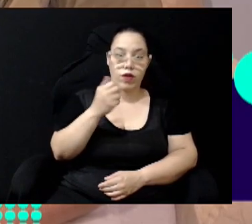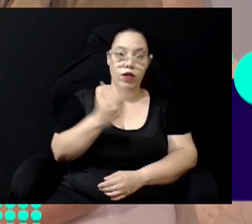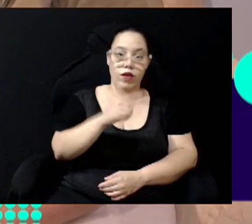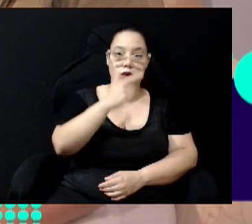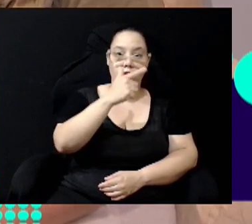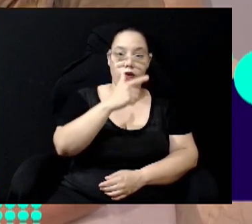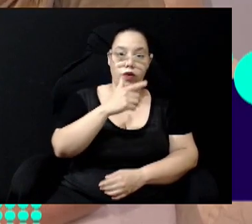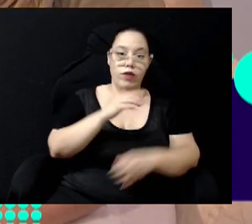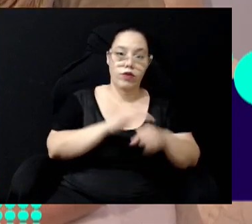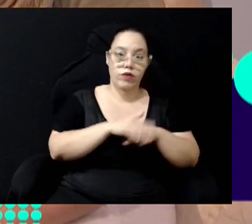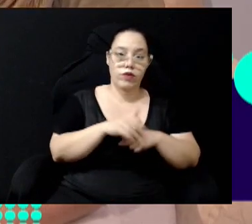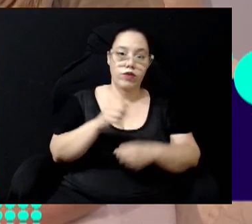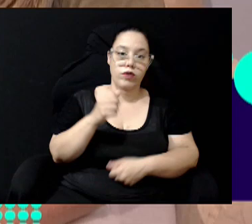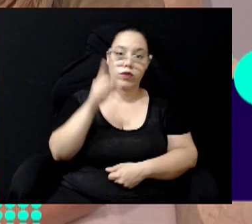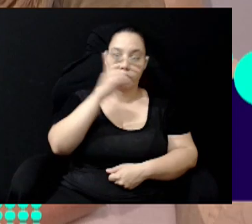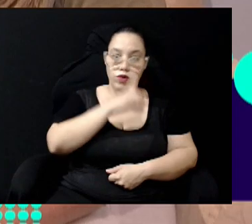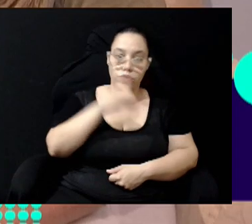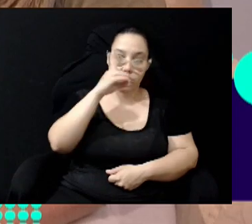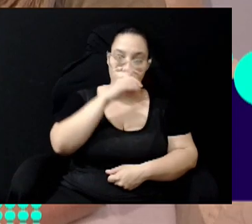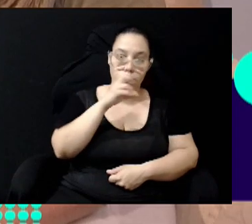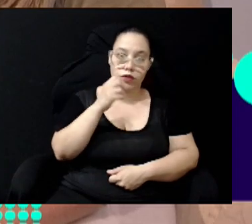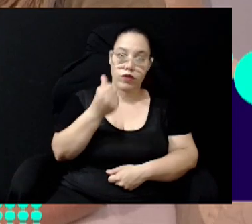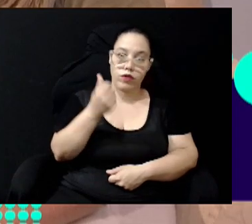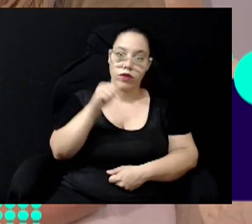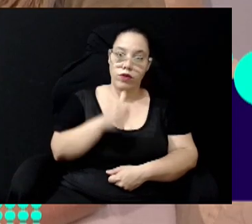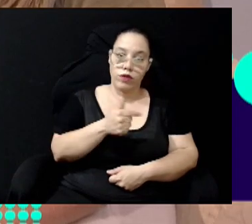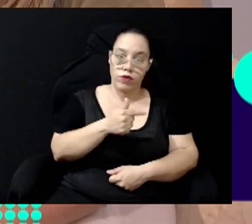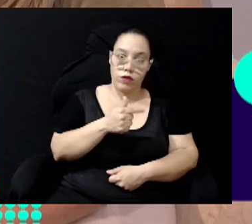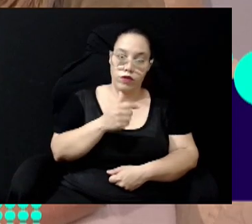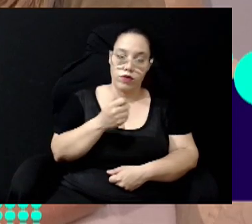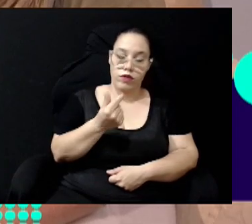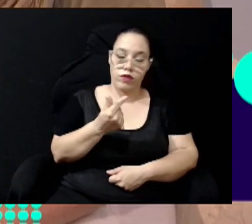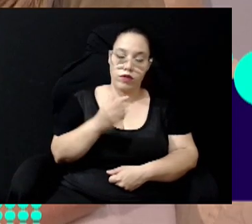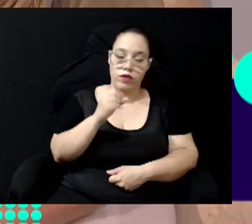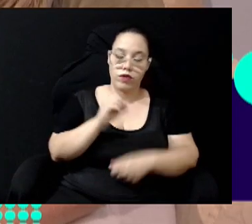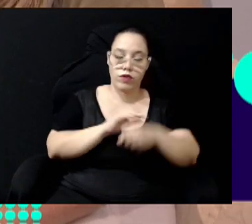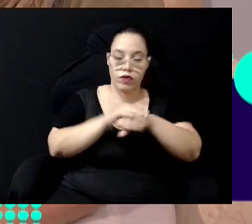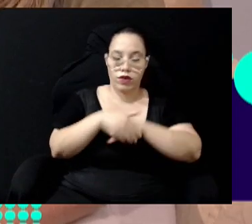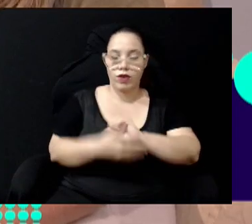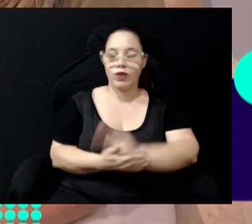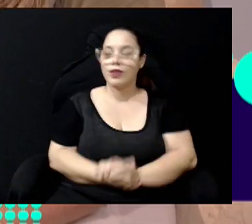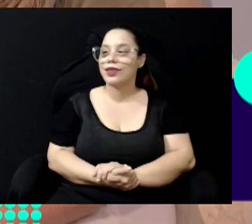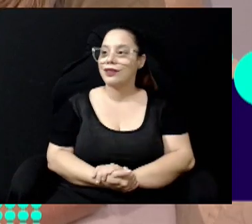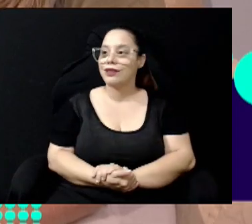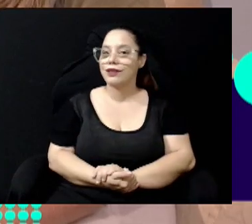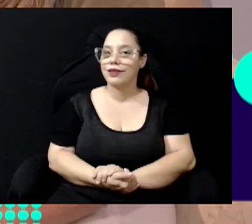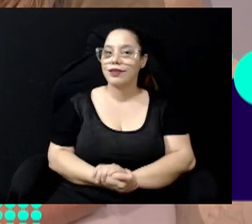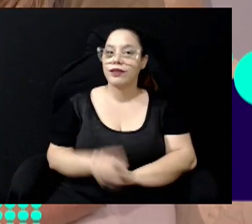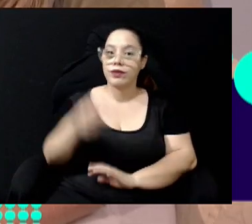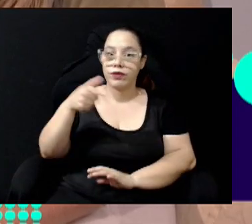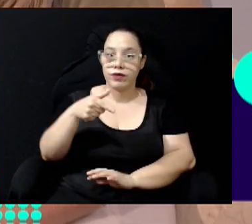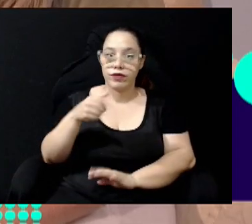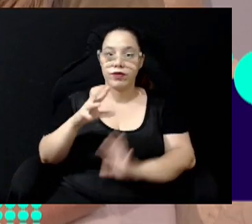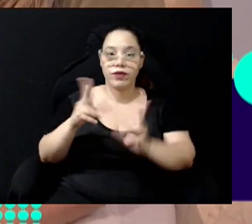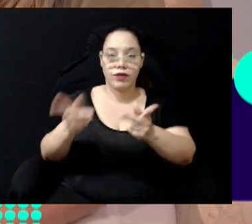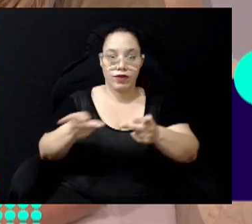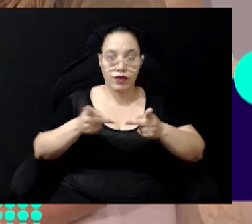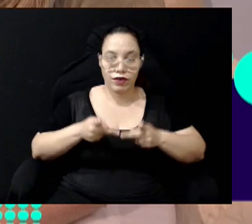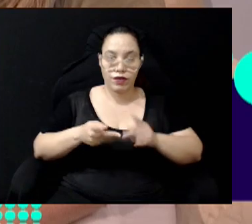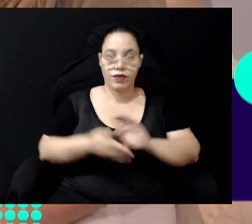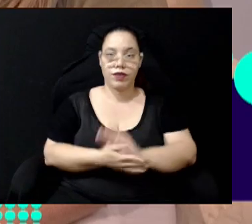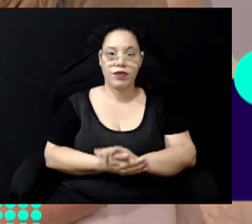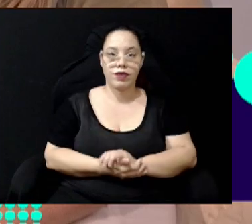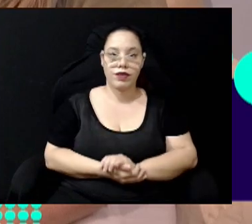e aos domingos, do meio-dia às 8 horas da noite. A gente fica aqui, então são todos convidados, venham ter